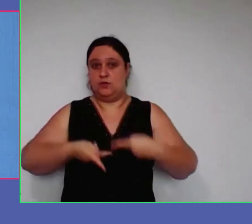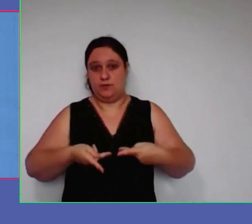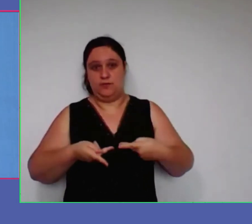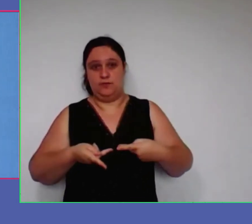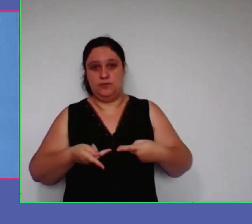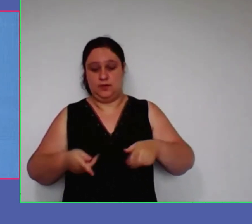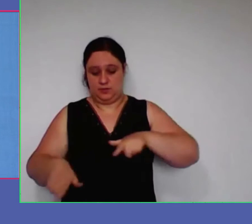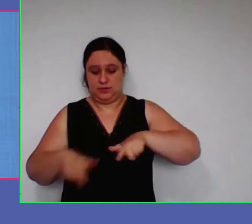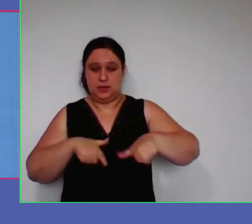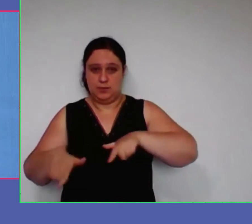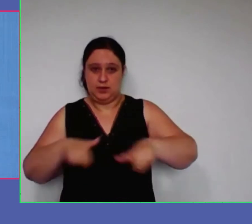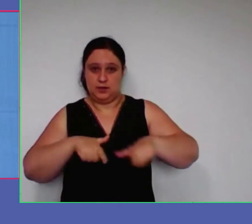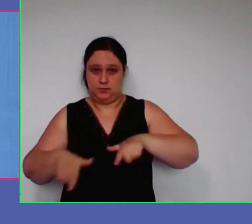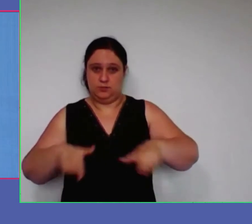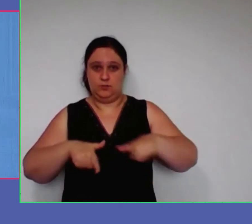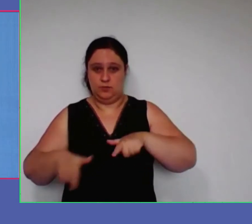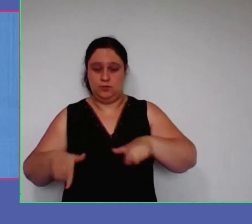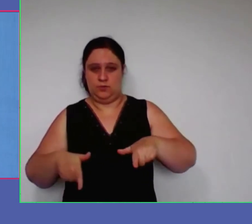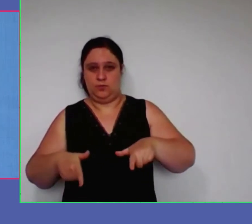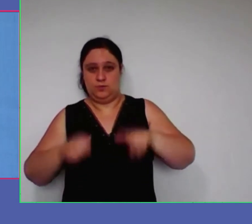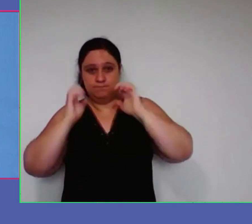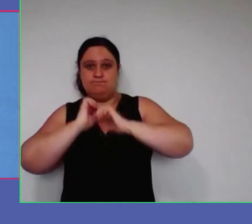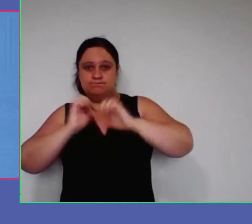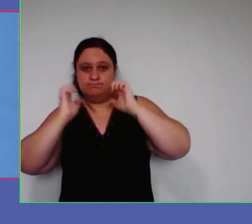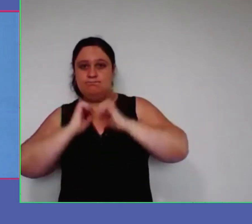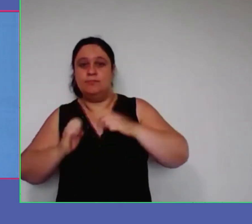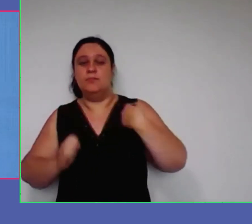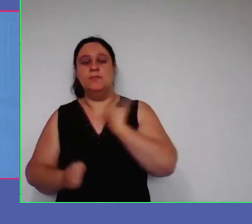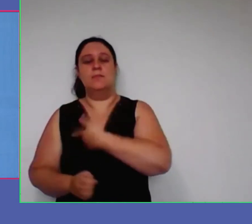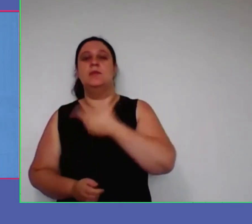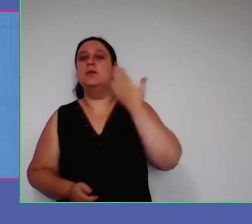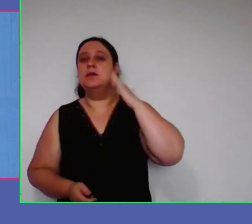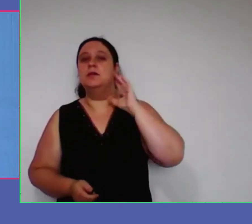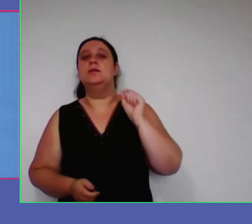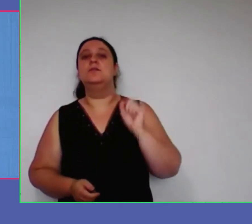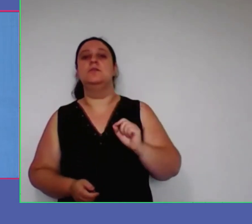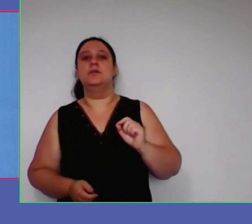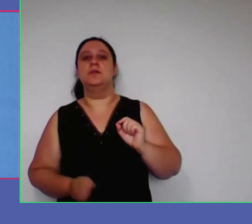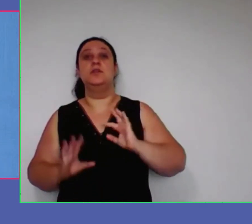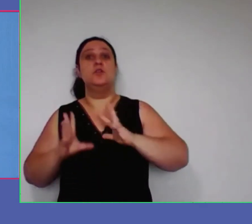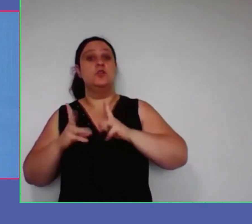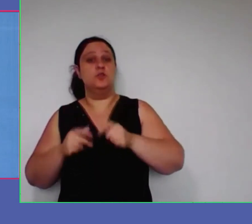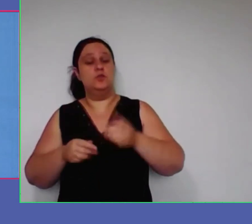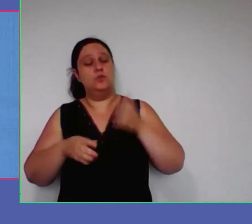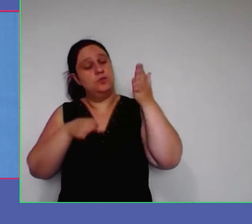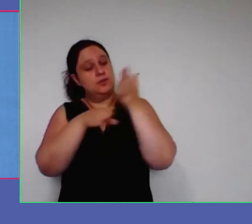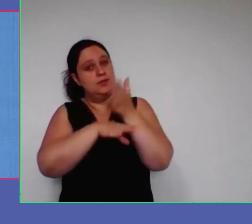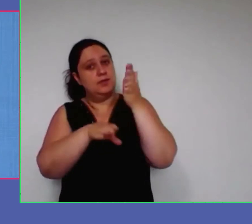E nós entendemos, irmãos, que todos que entraram pela porta do